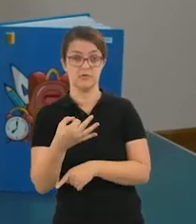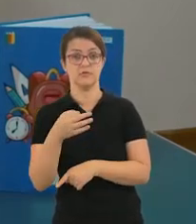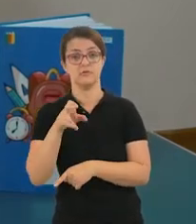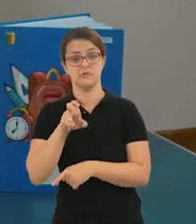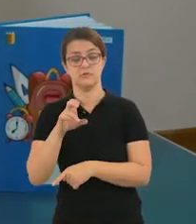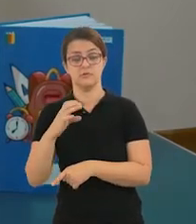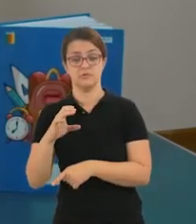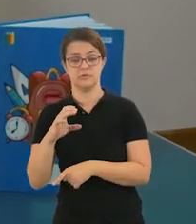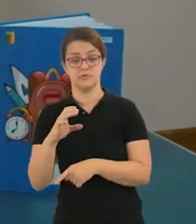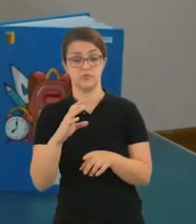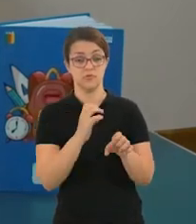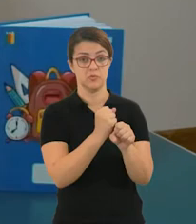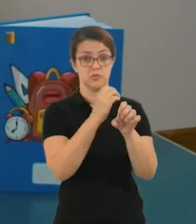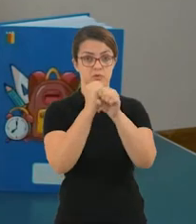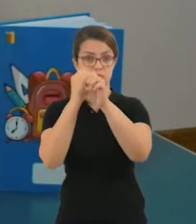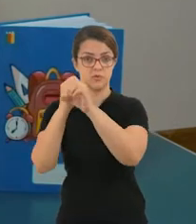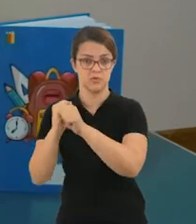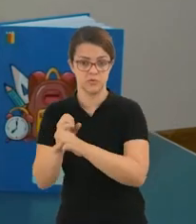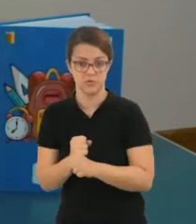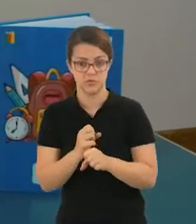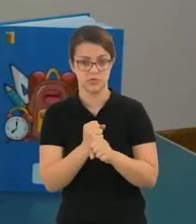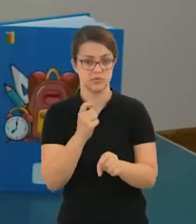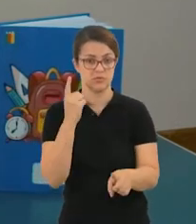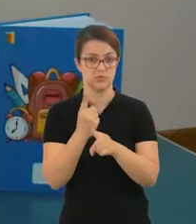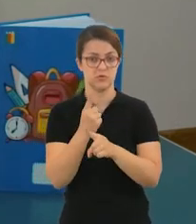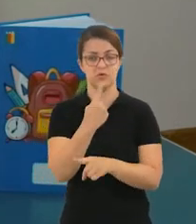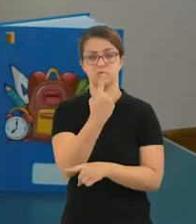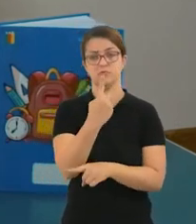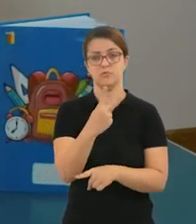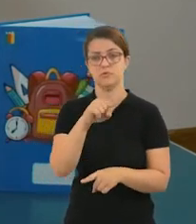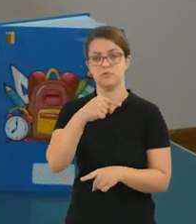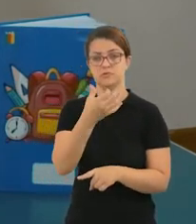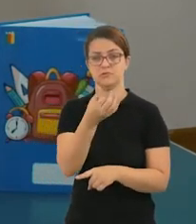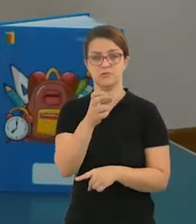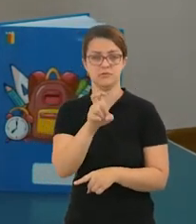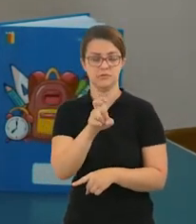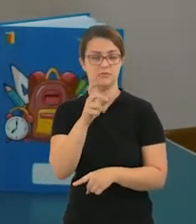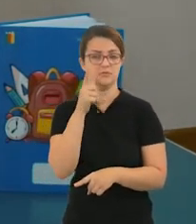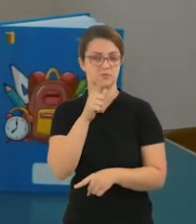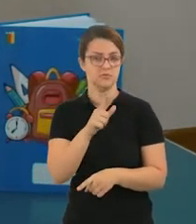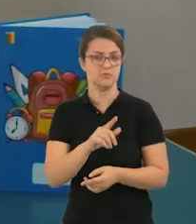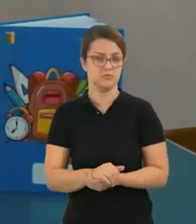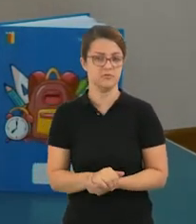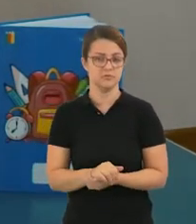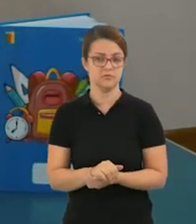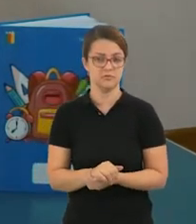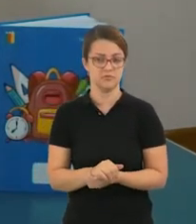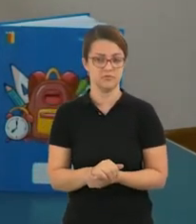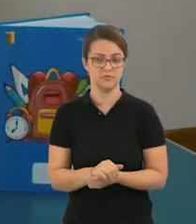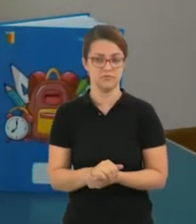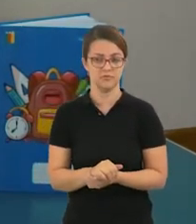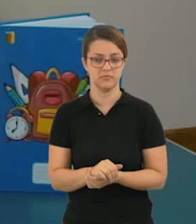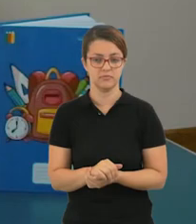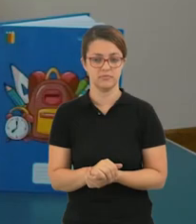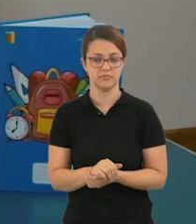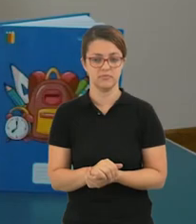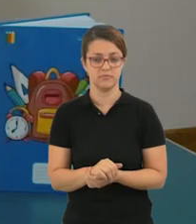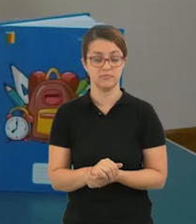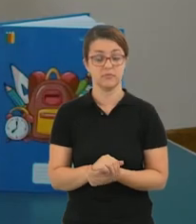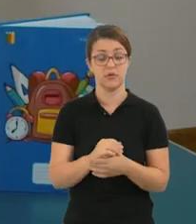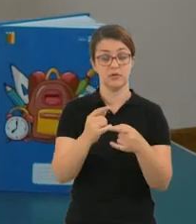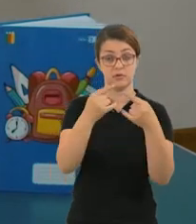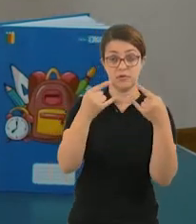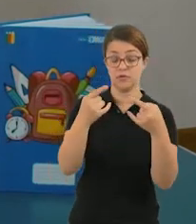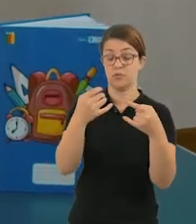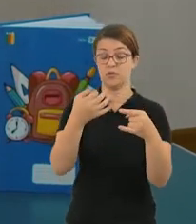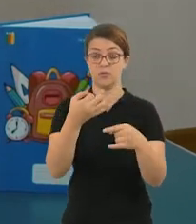centavos. Se eu somar tudo, eu vou chegar no valor de 12,65. Então eu marquei um X nas cédulas e